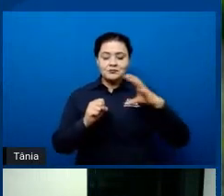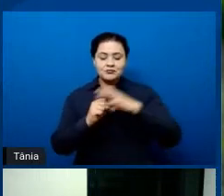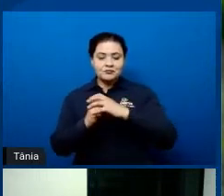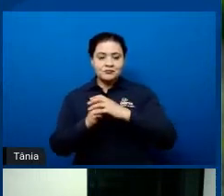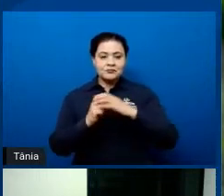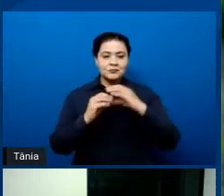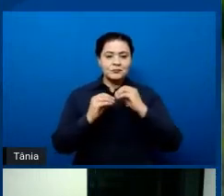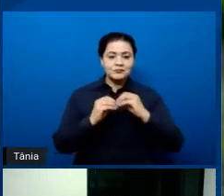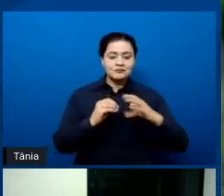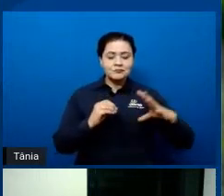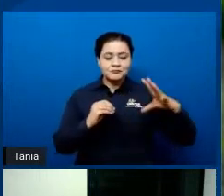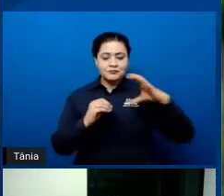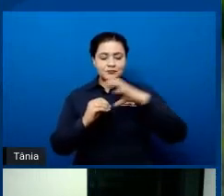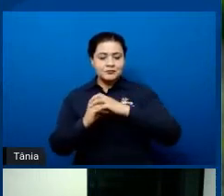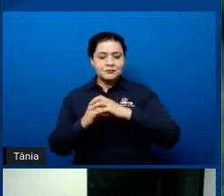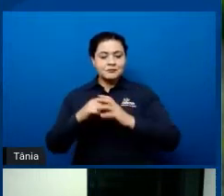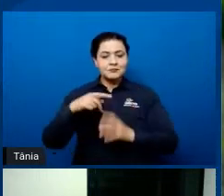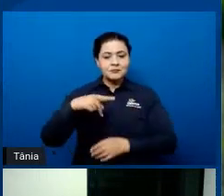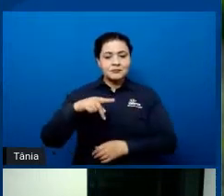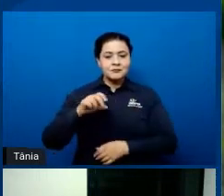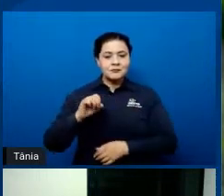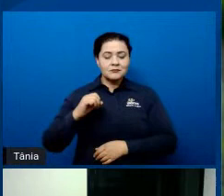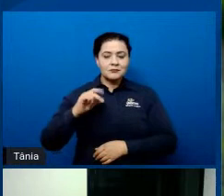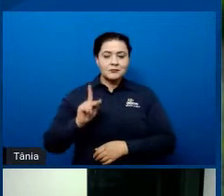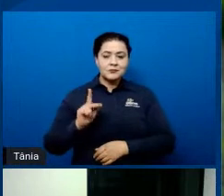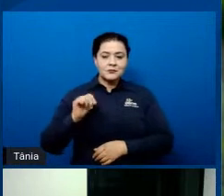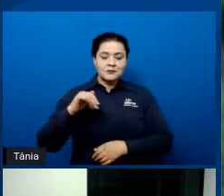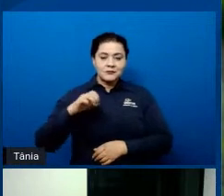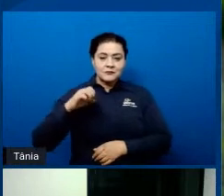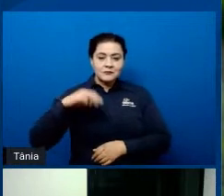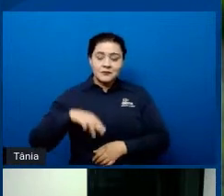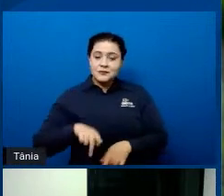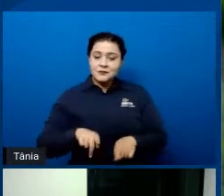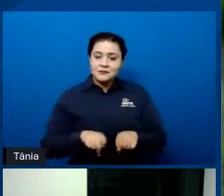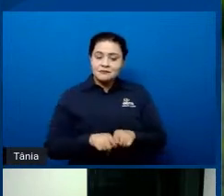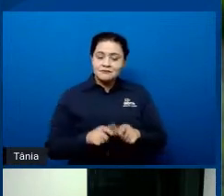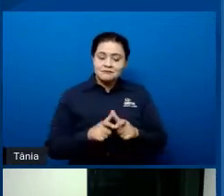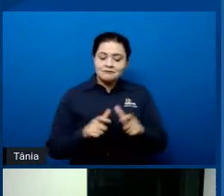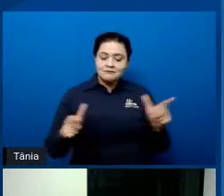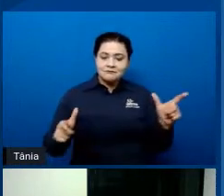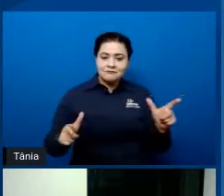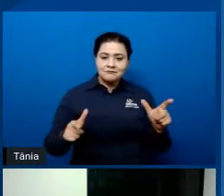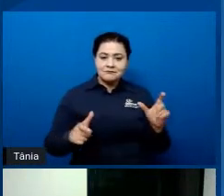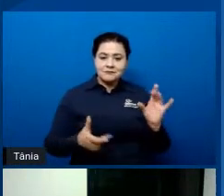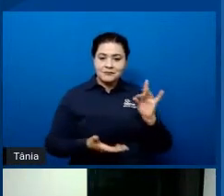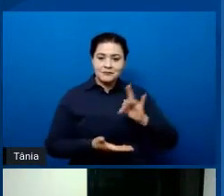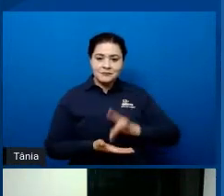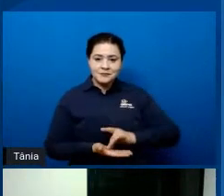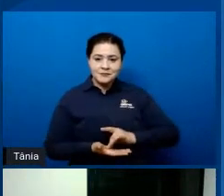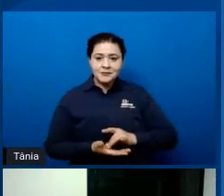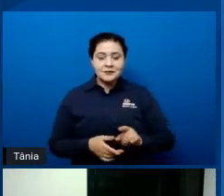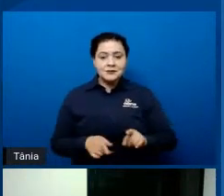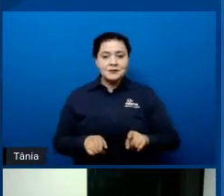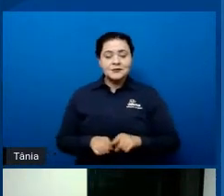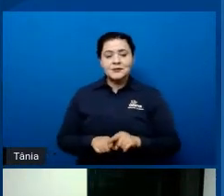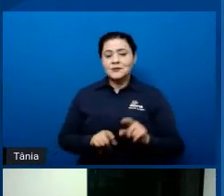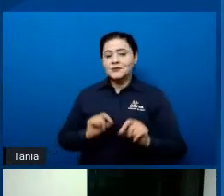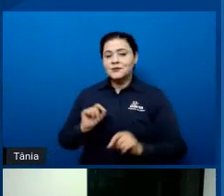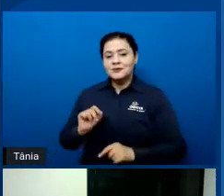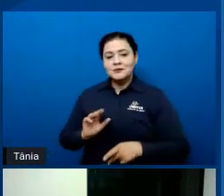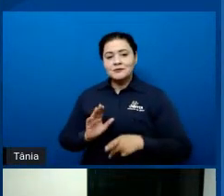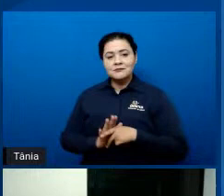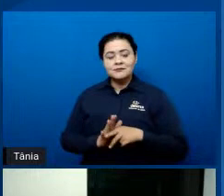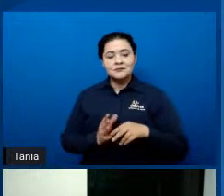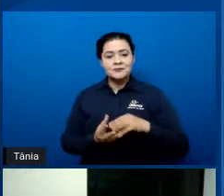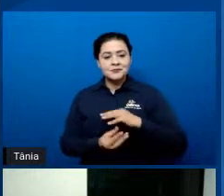primeiro jogo de realidade aumentada que teve uma grande projeção, né, e a realidade aumentada é, então, a integração